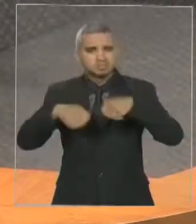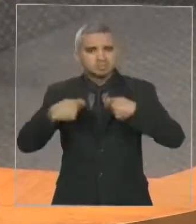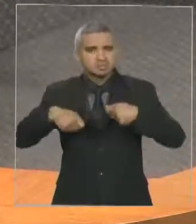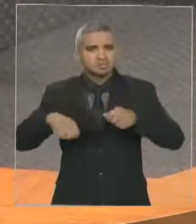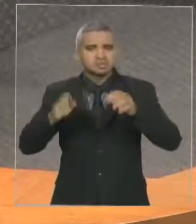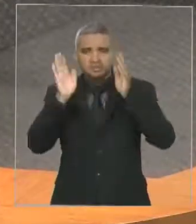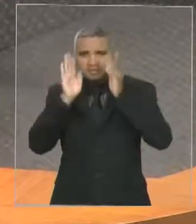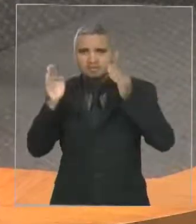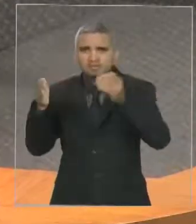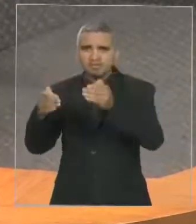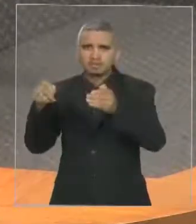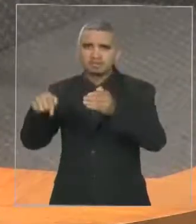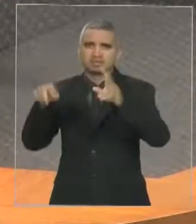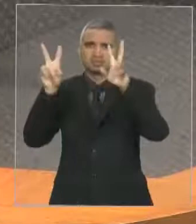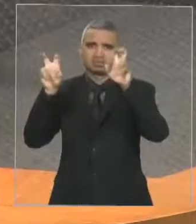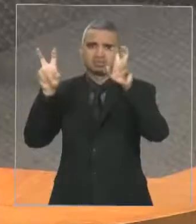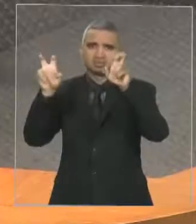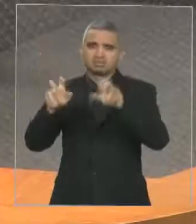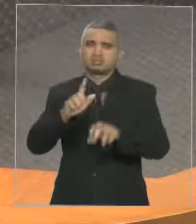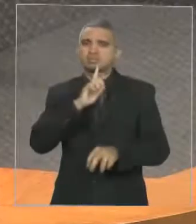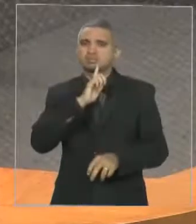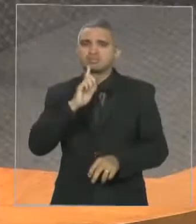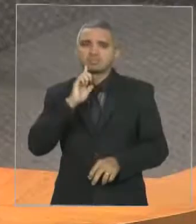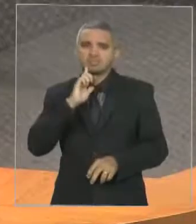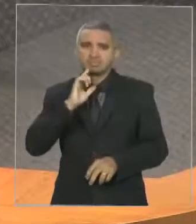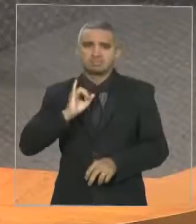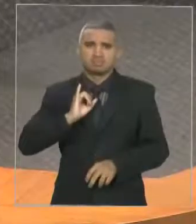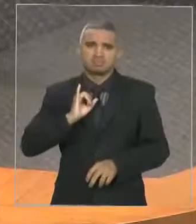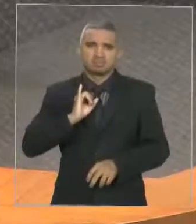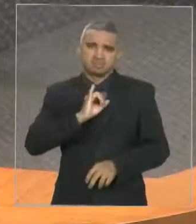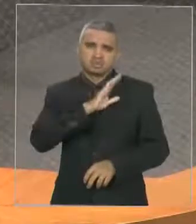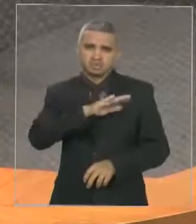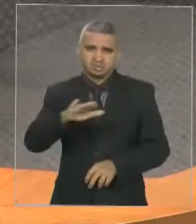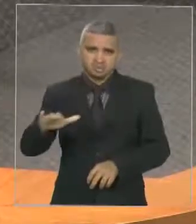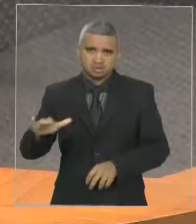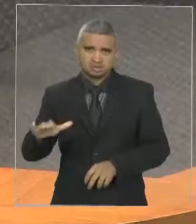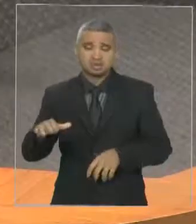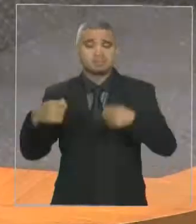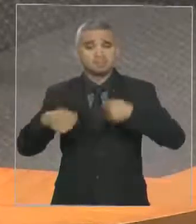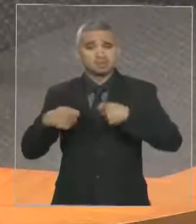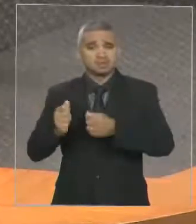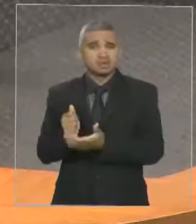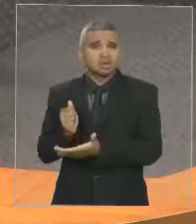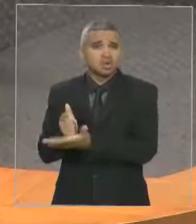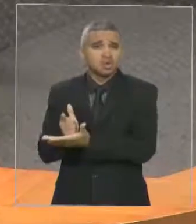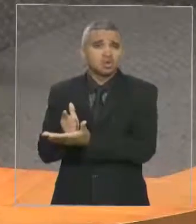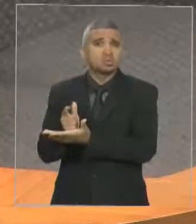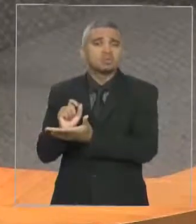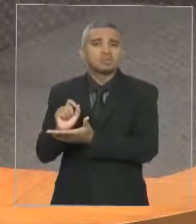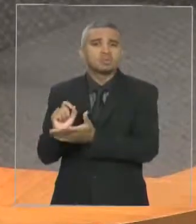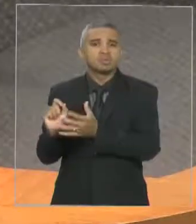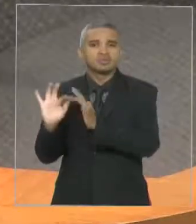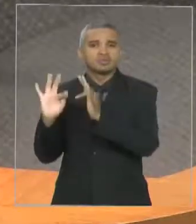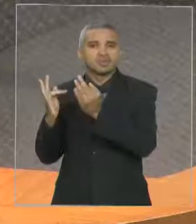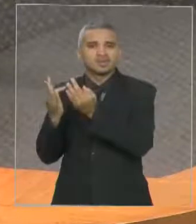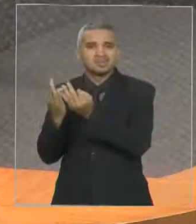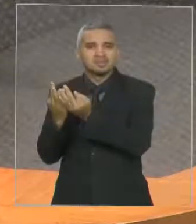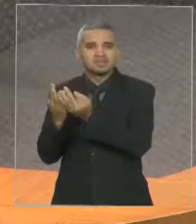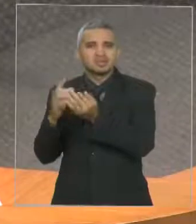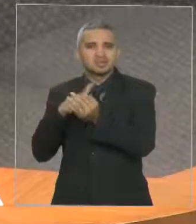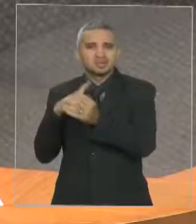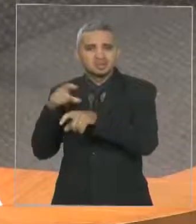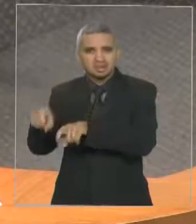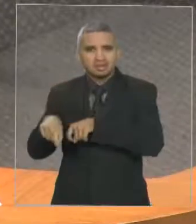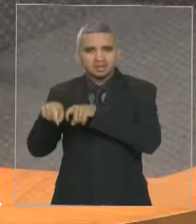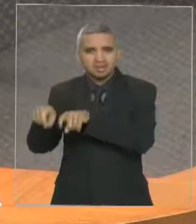esse assunto. Compre da agricultura, pois assim estaremos gerando renda aos produtores